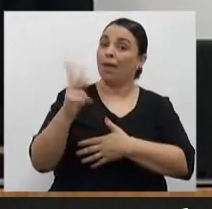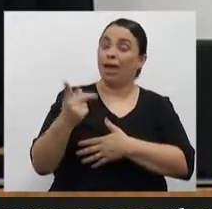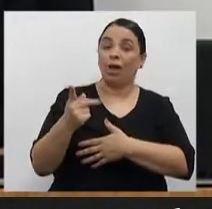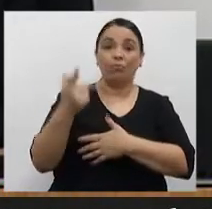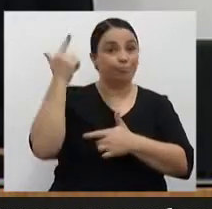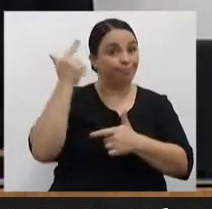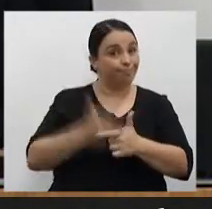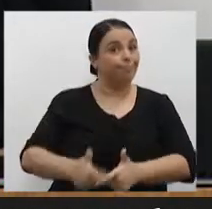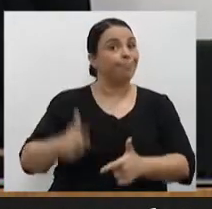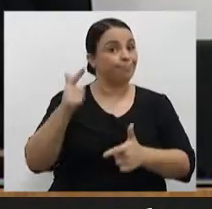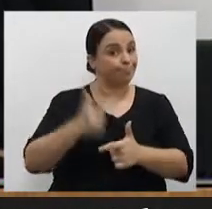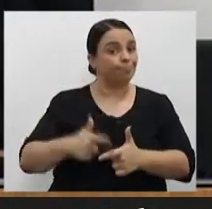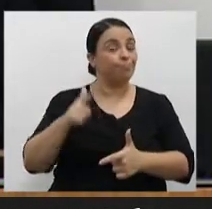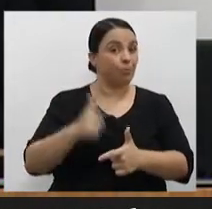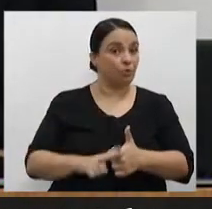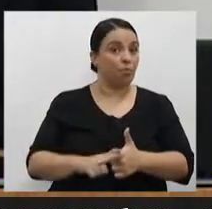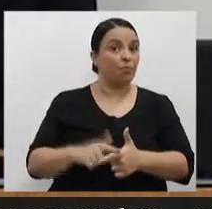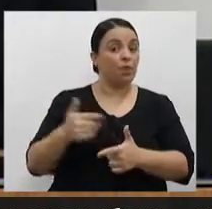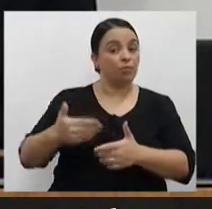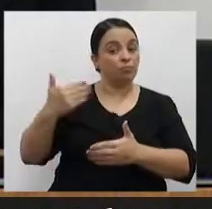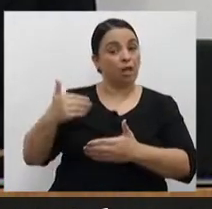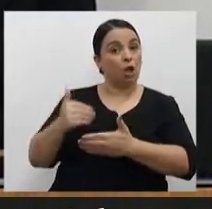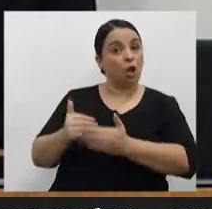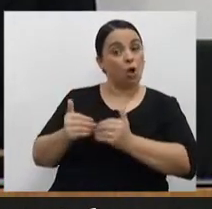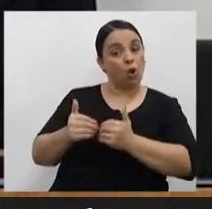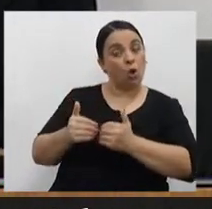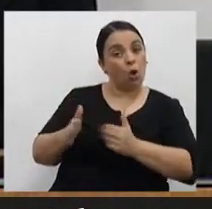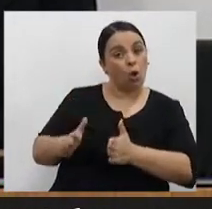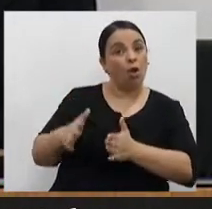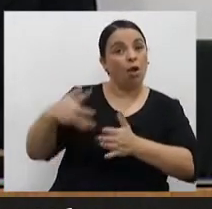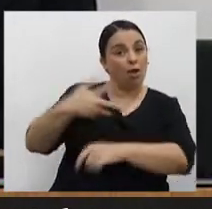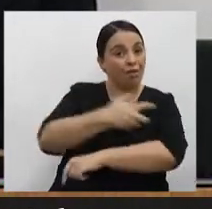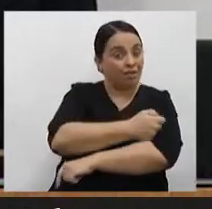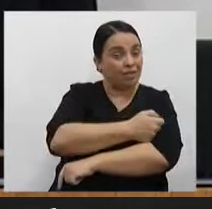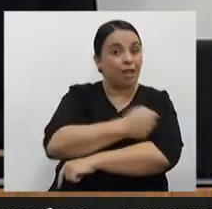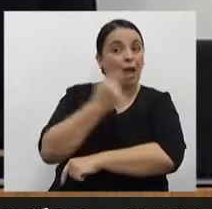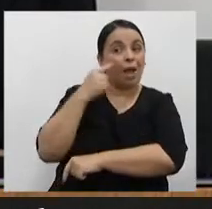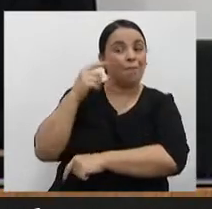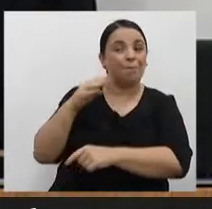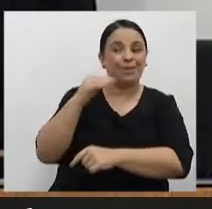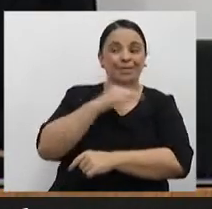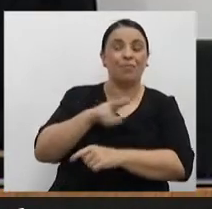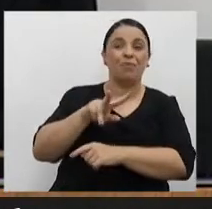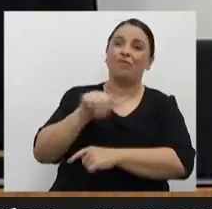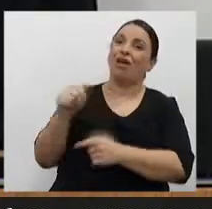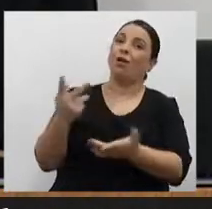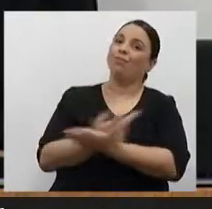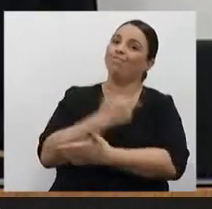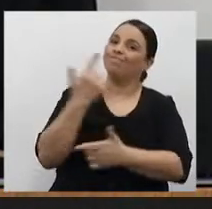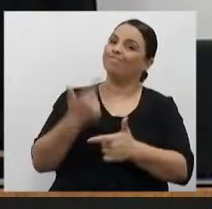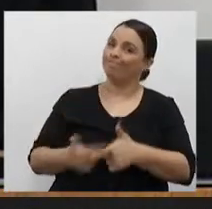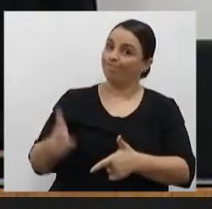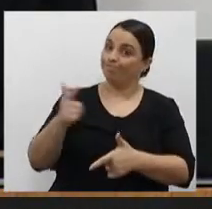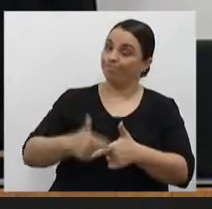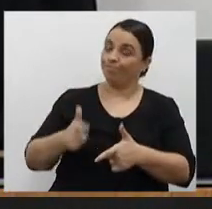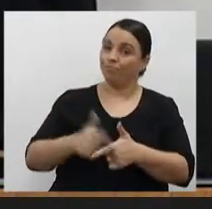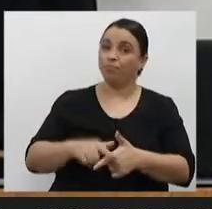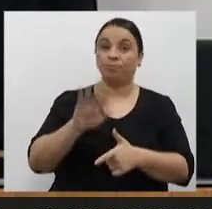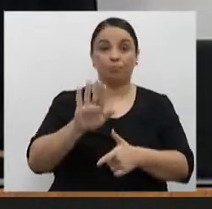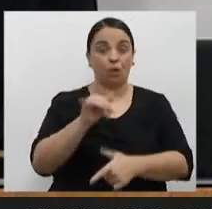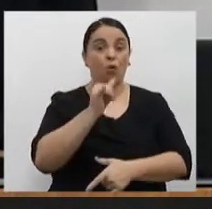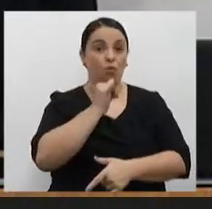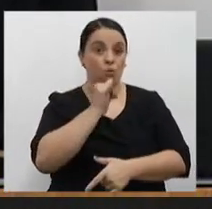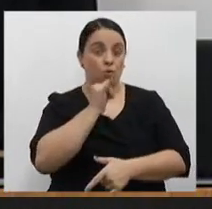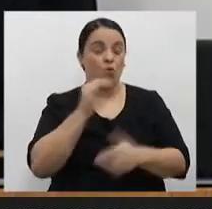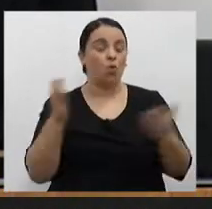do início da vacinação, nós vamos ter problema, porque não está muito claro. Hoje mesmo eu conversei com o